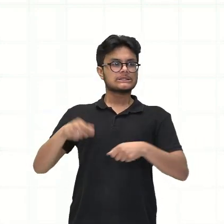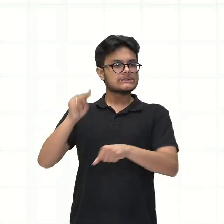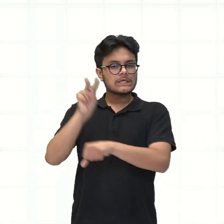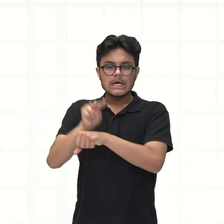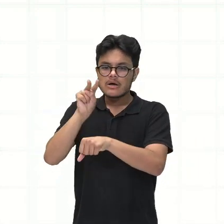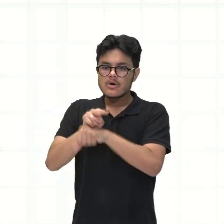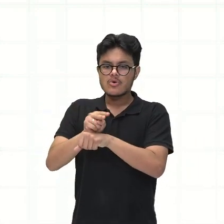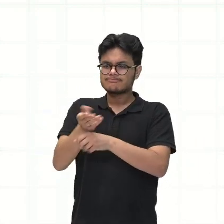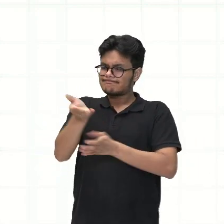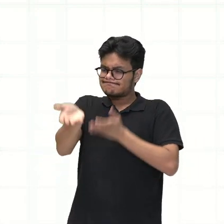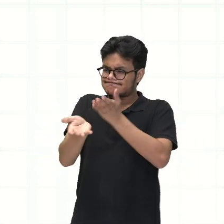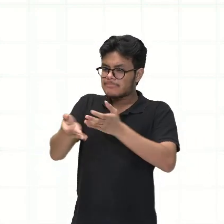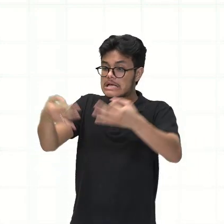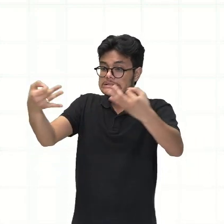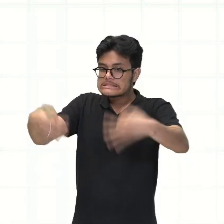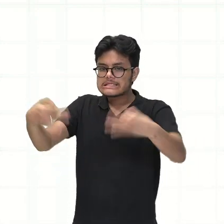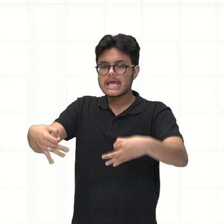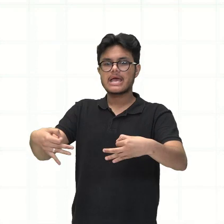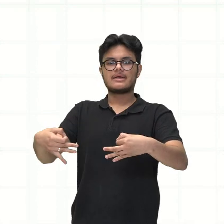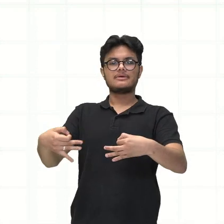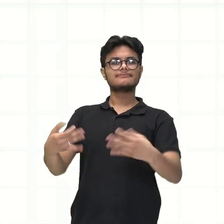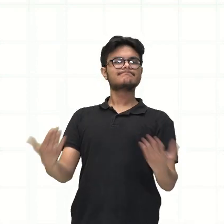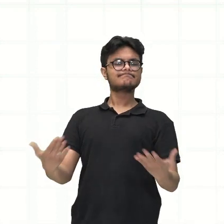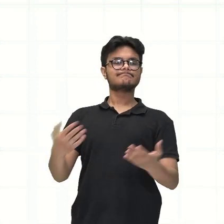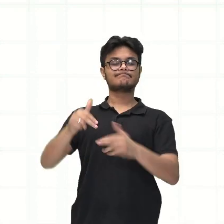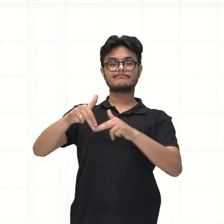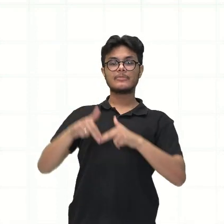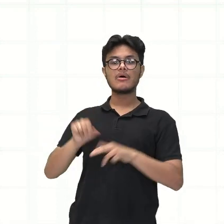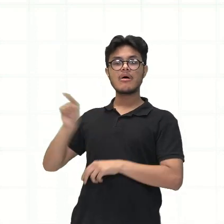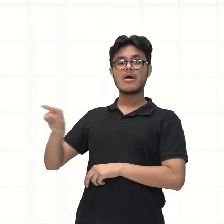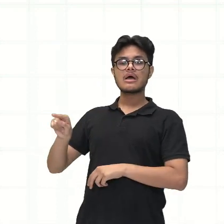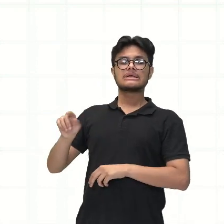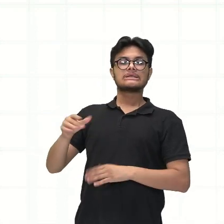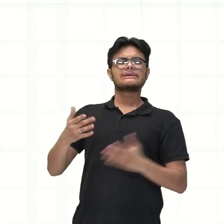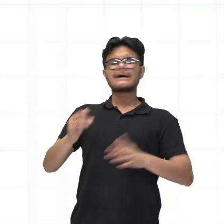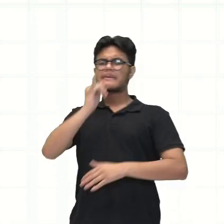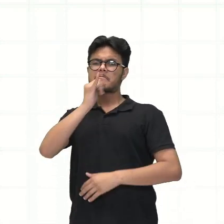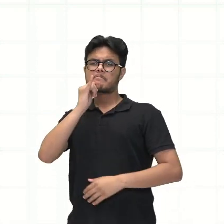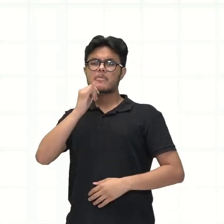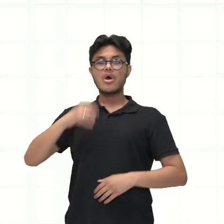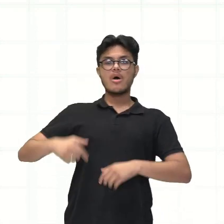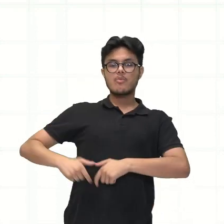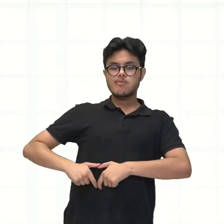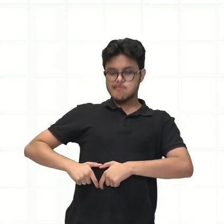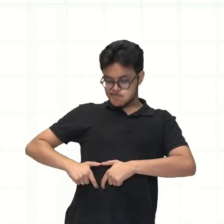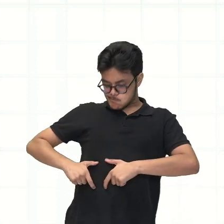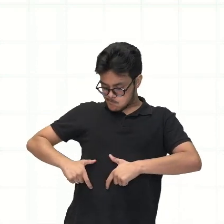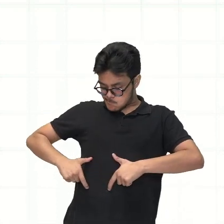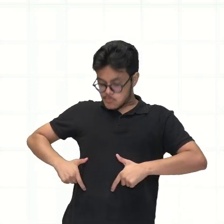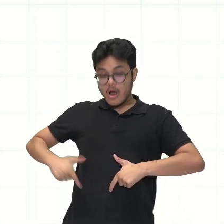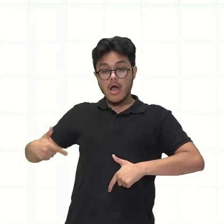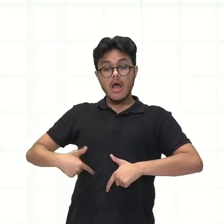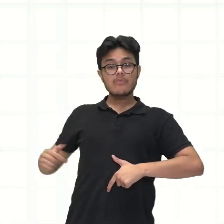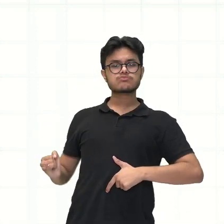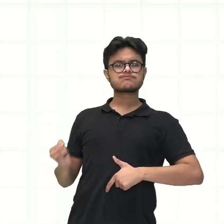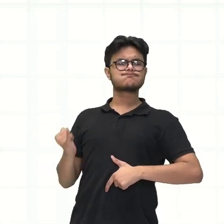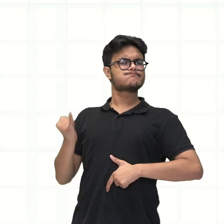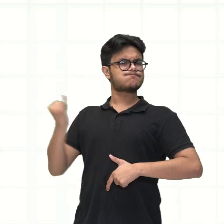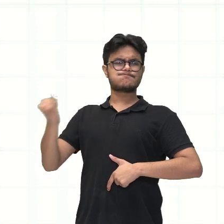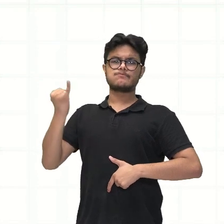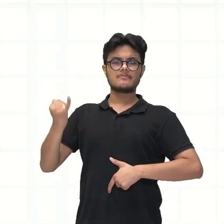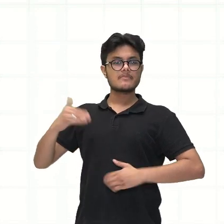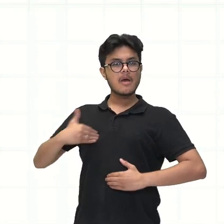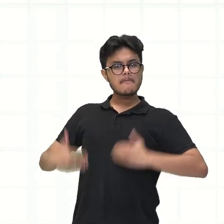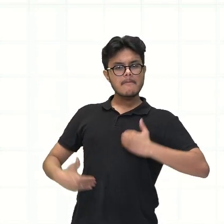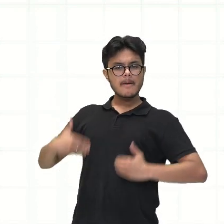tratada adequadamente, principalmente porque a malária ela ataca o fígado, e o fígado é um dos órgãos muito importantes do nosso